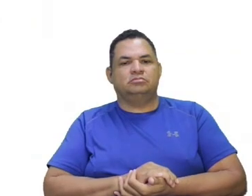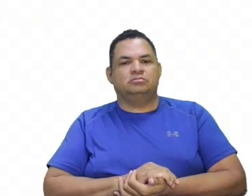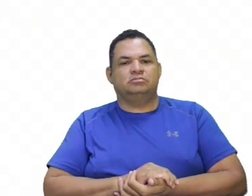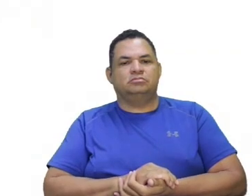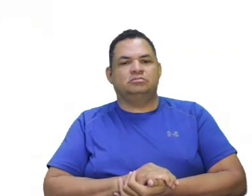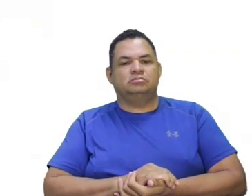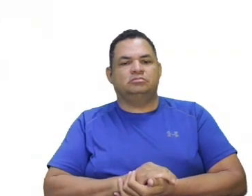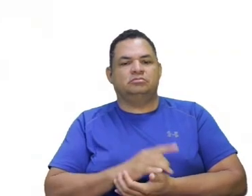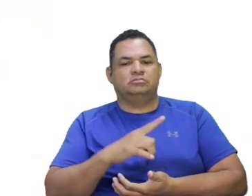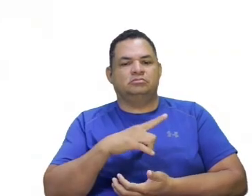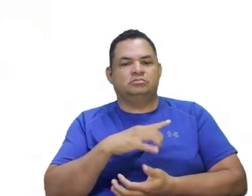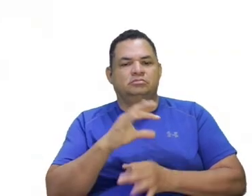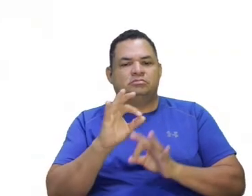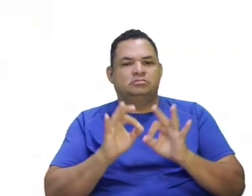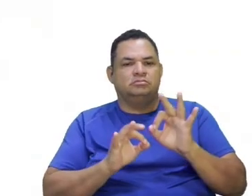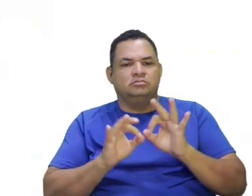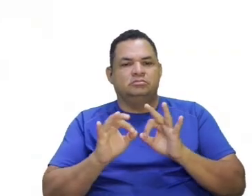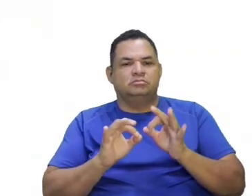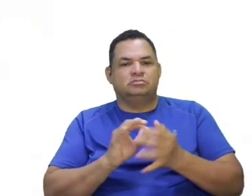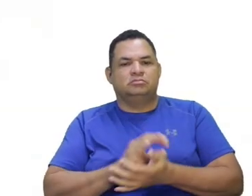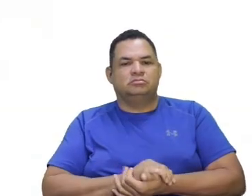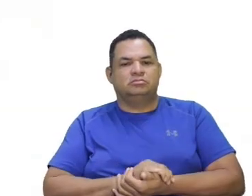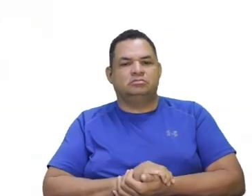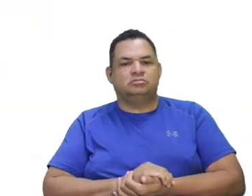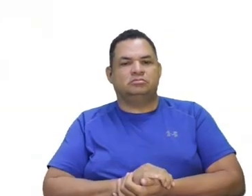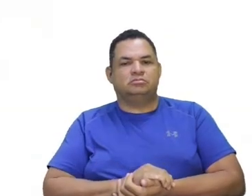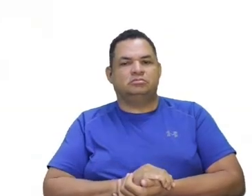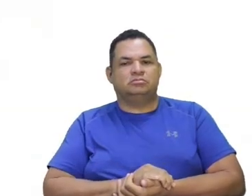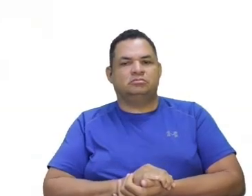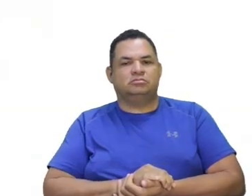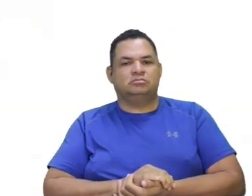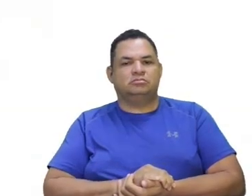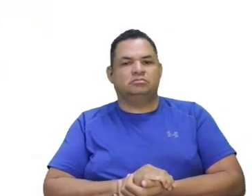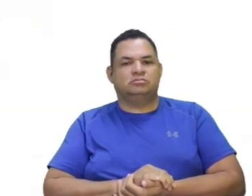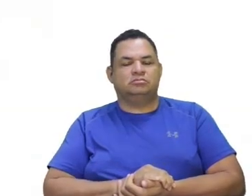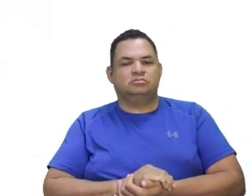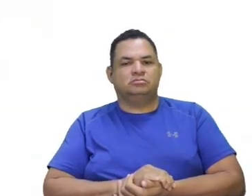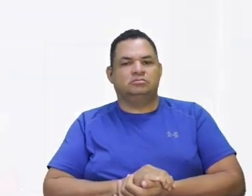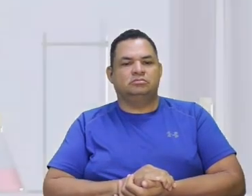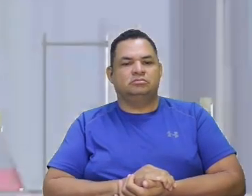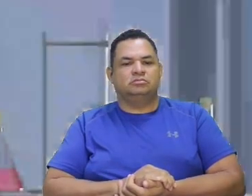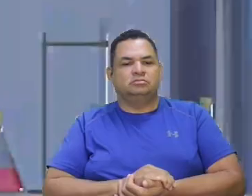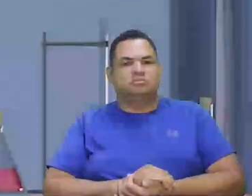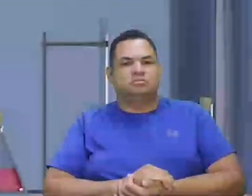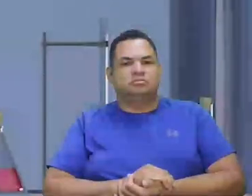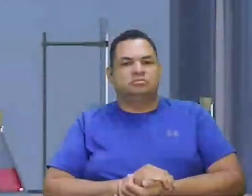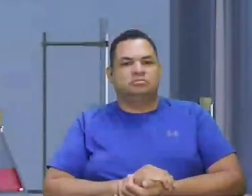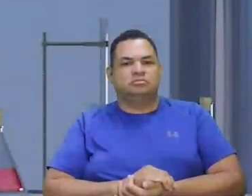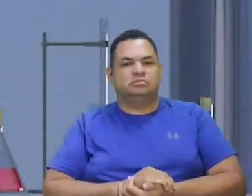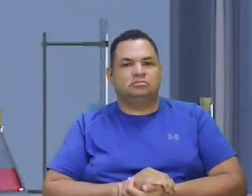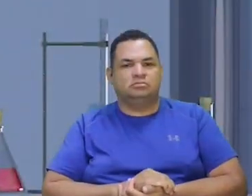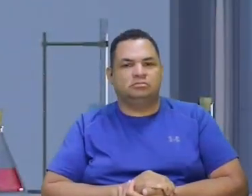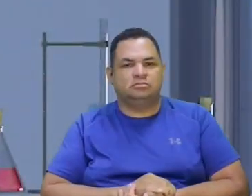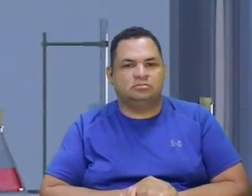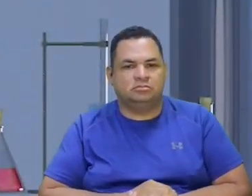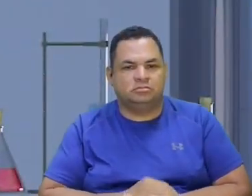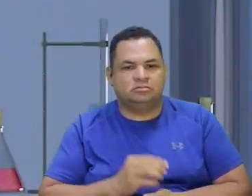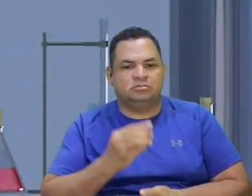tem a configuração aqui da distribuição com o seu último subnível mais externo sendo o